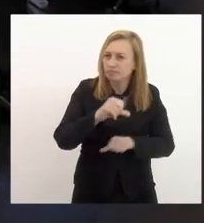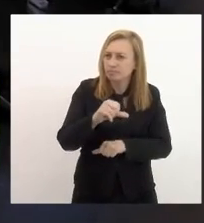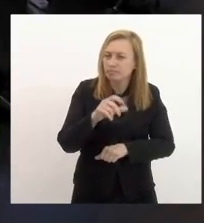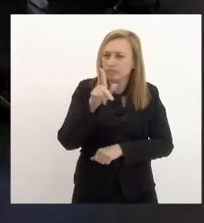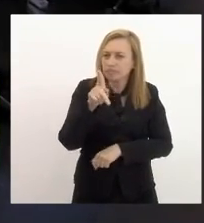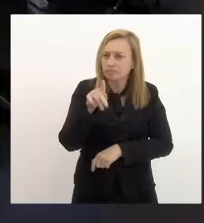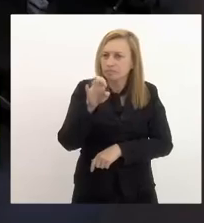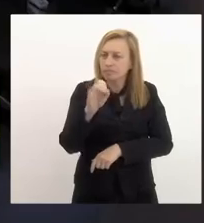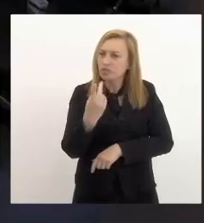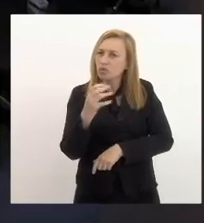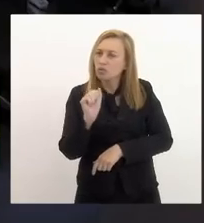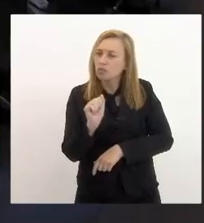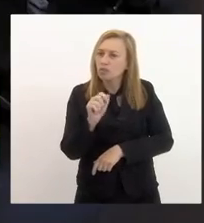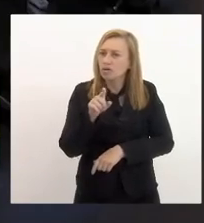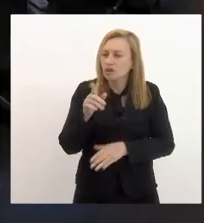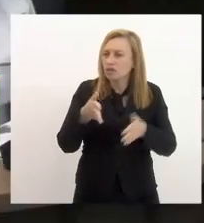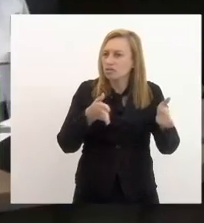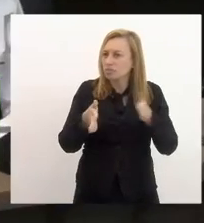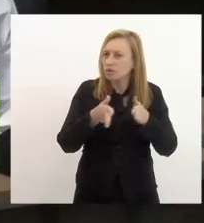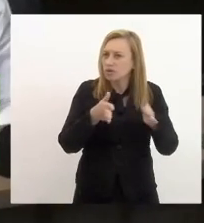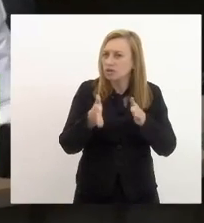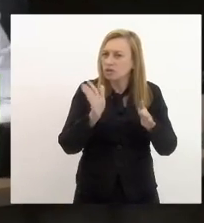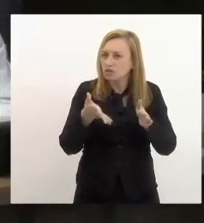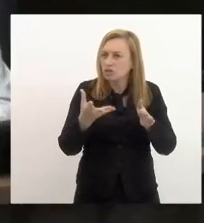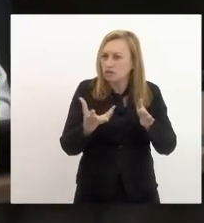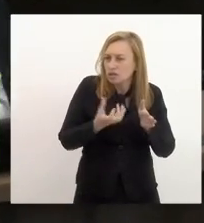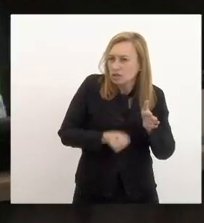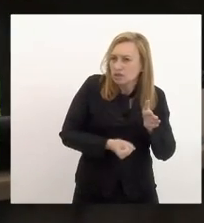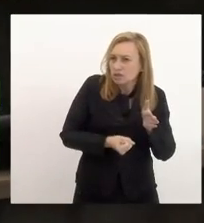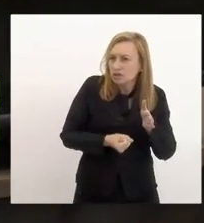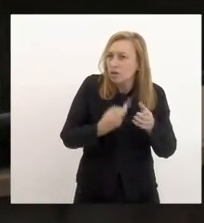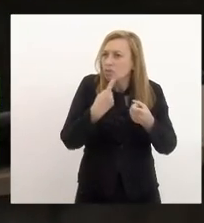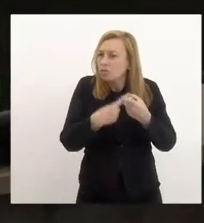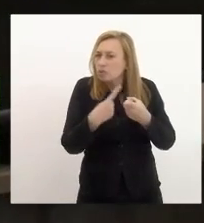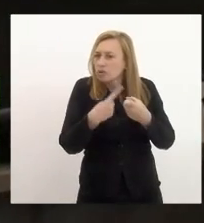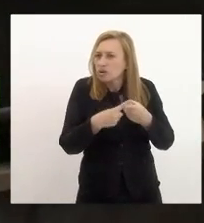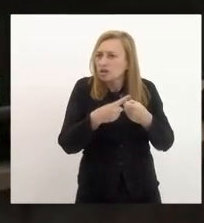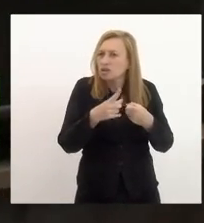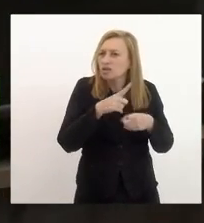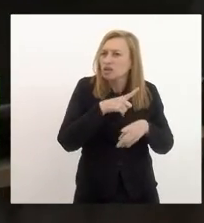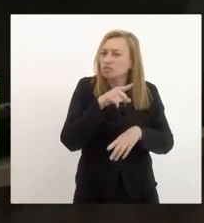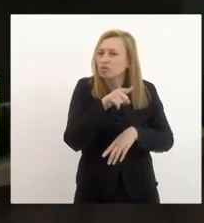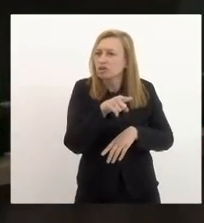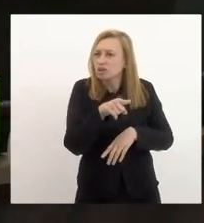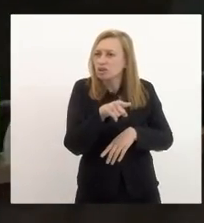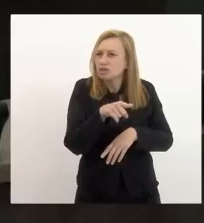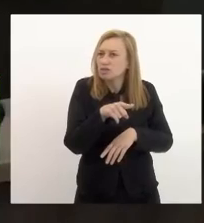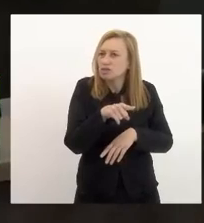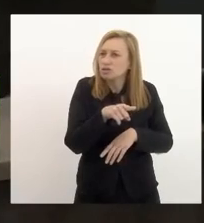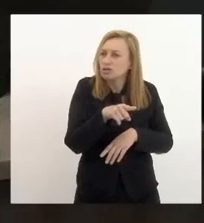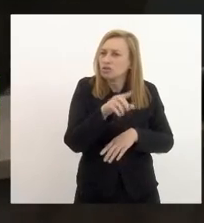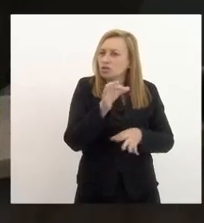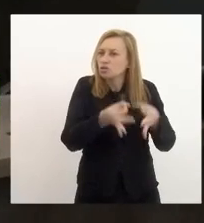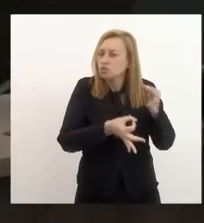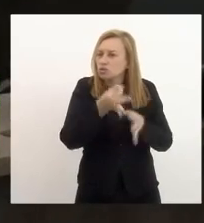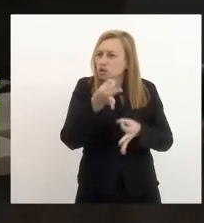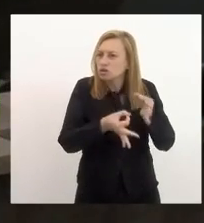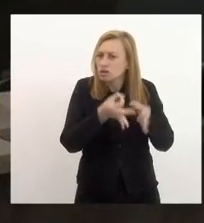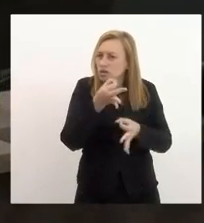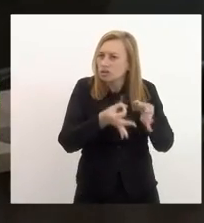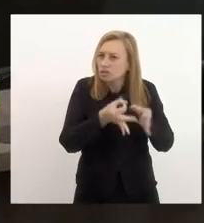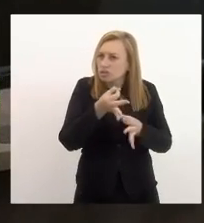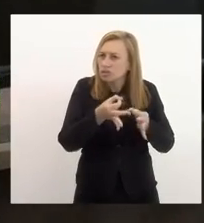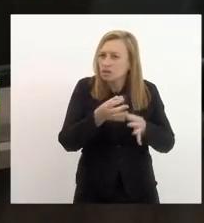em dia cunha aqueles períodos que já foram adquiridos por que nós temos aí o judiciário